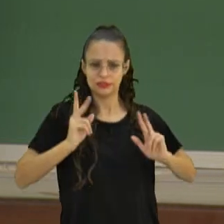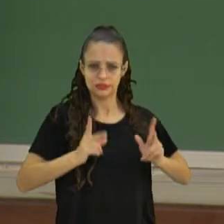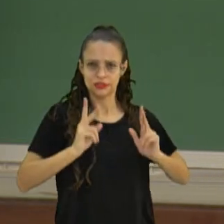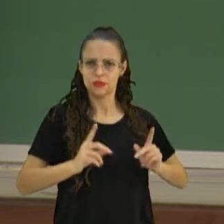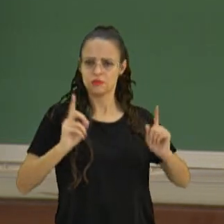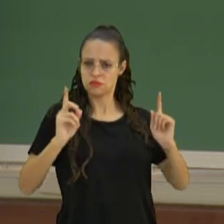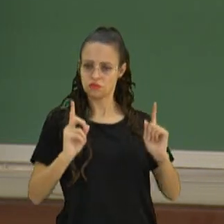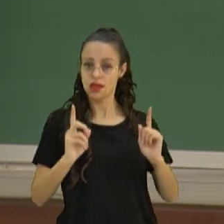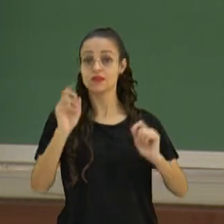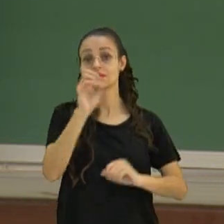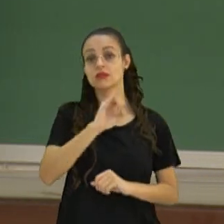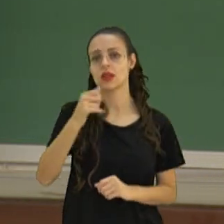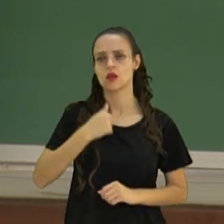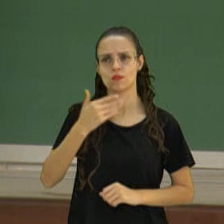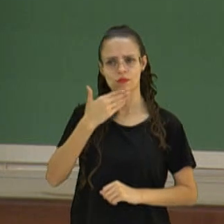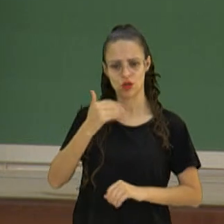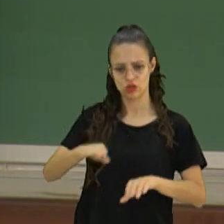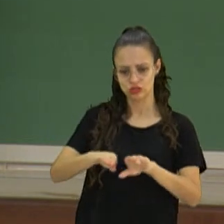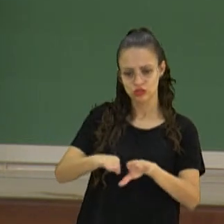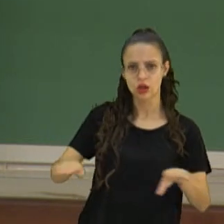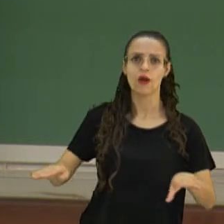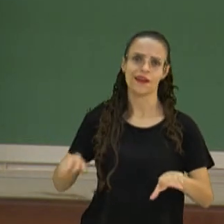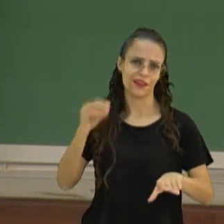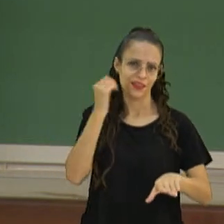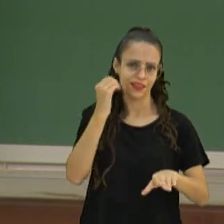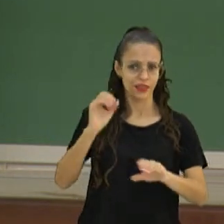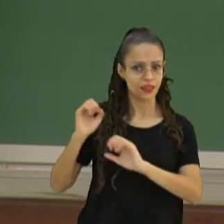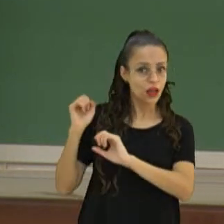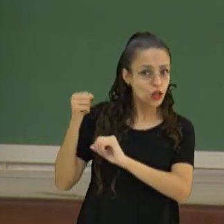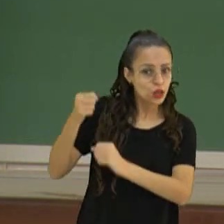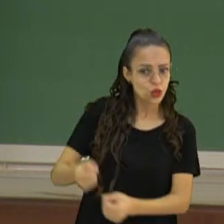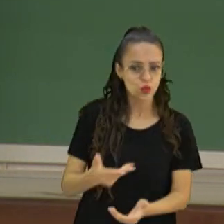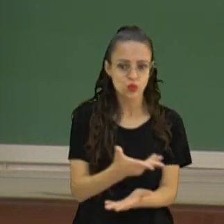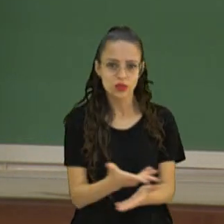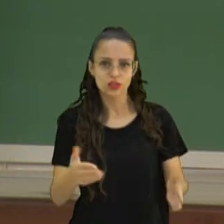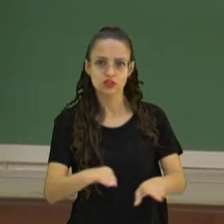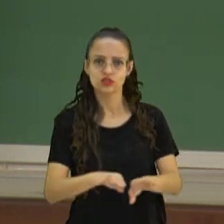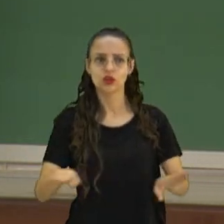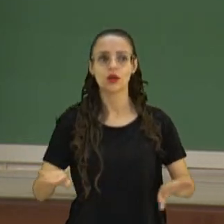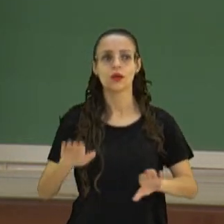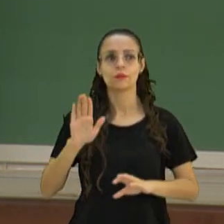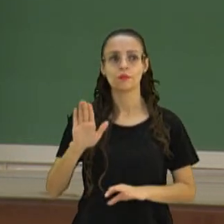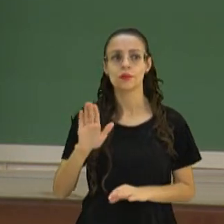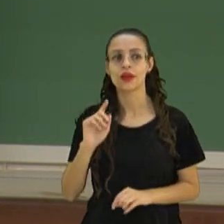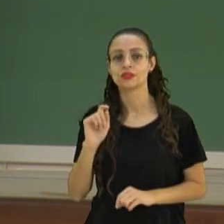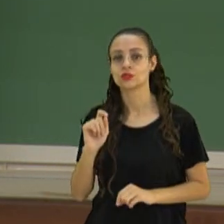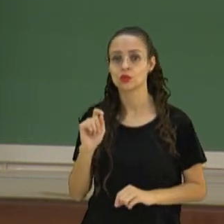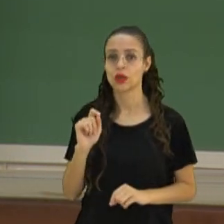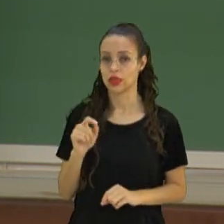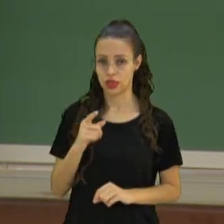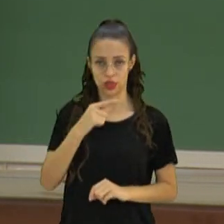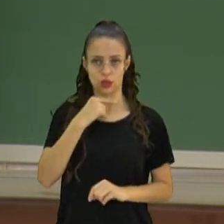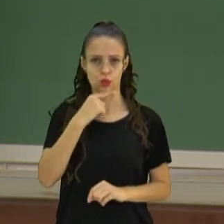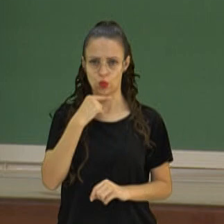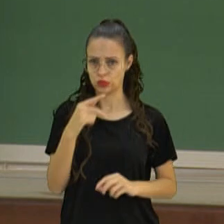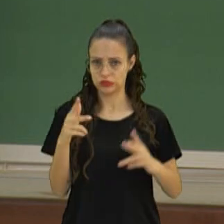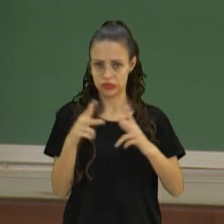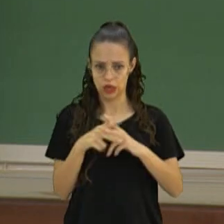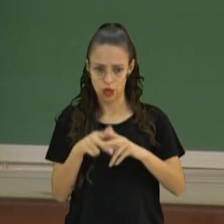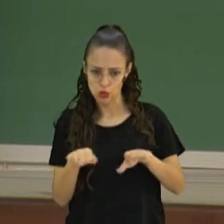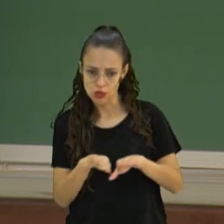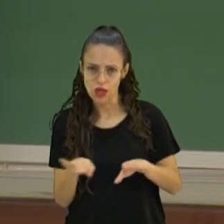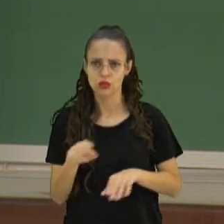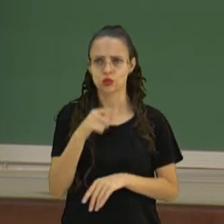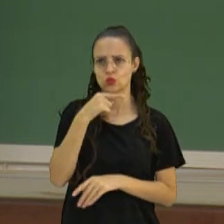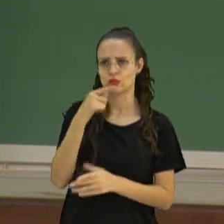Se eu sou melhor no chão, eu vou tentar levar a luta para o chão, né? Não que eu não consiga lutar no chão, ou não